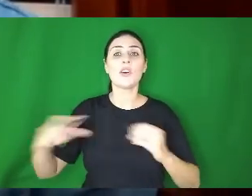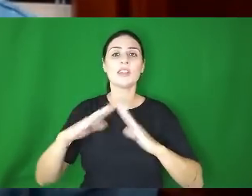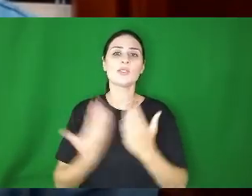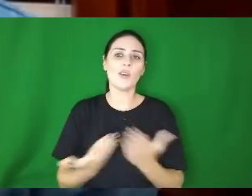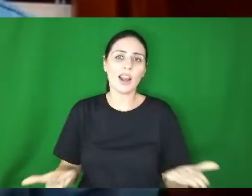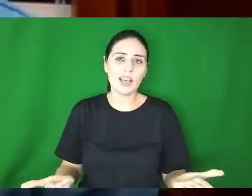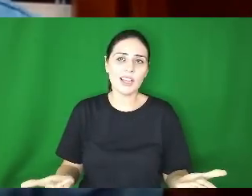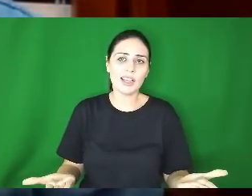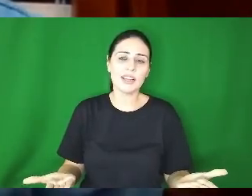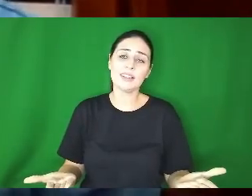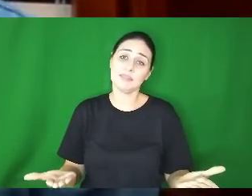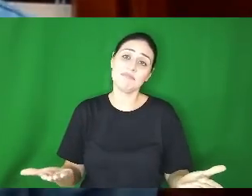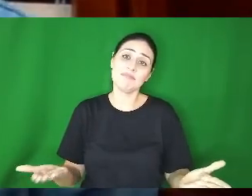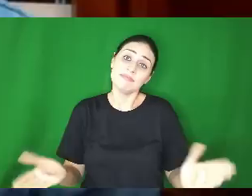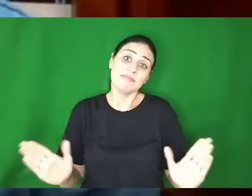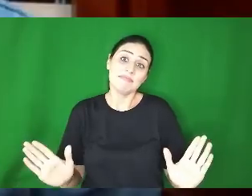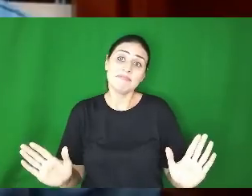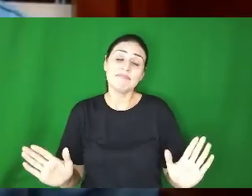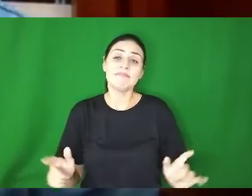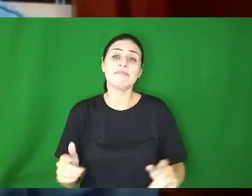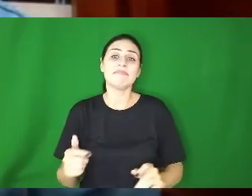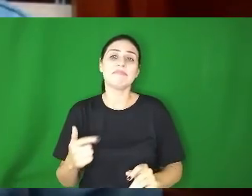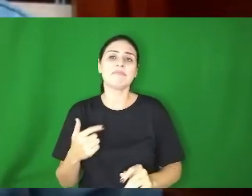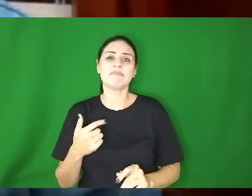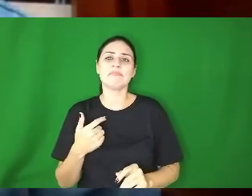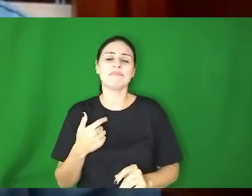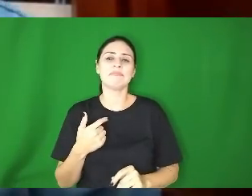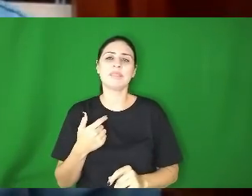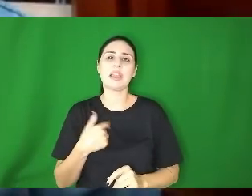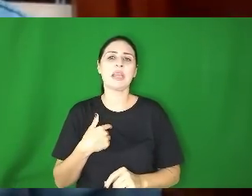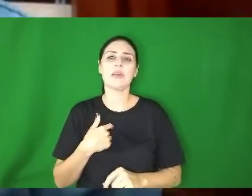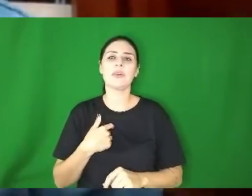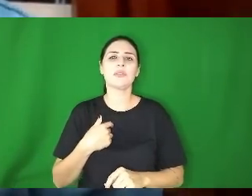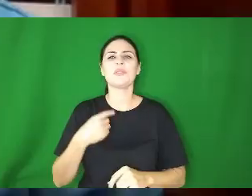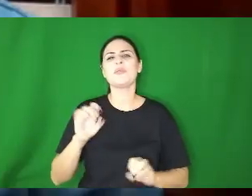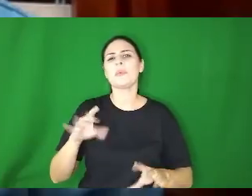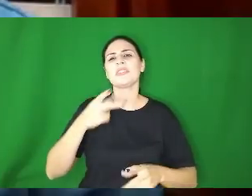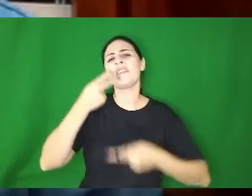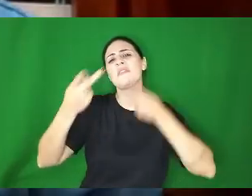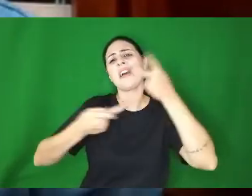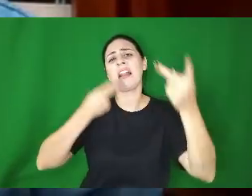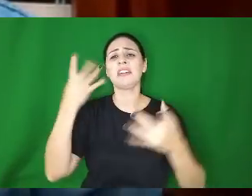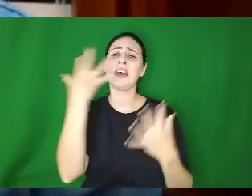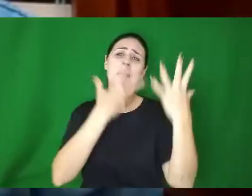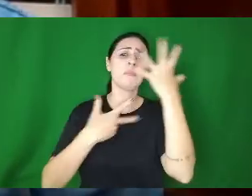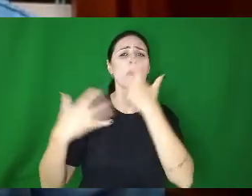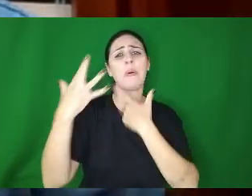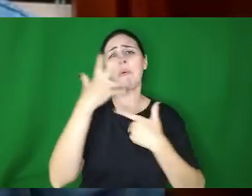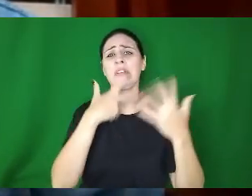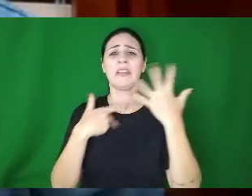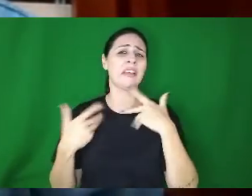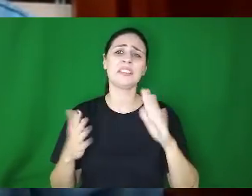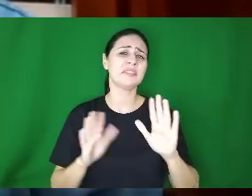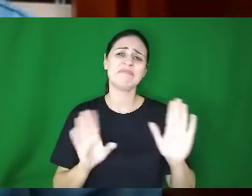mim é rever uma situação pensando justamente na aprendizagem dos alunos. E eu tenho certeza que isso seria